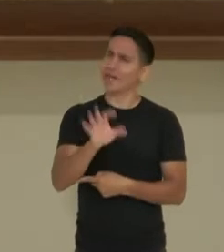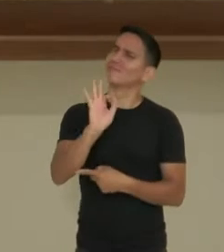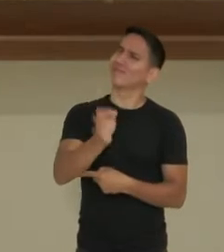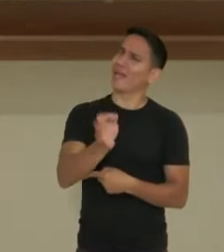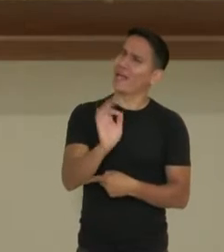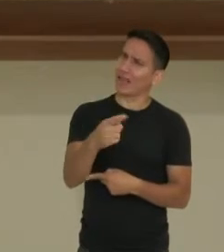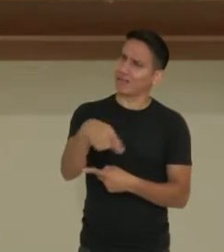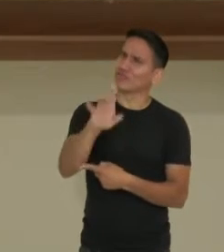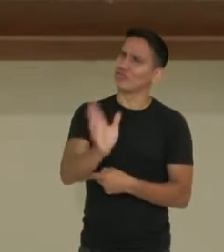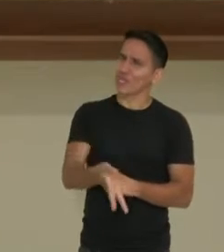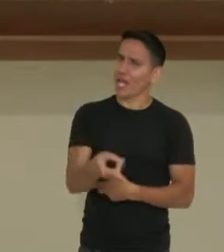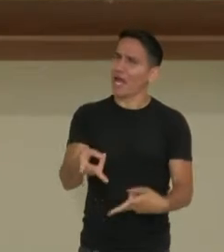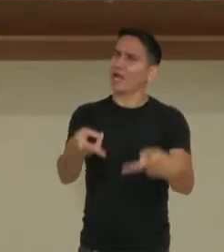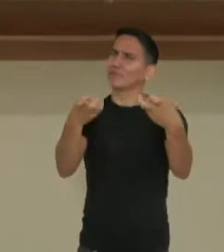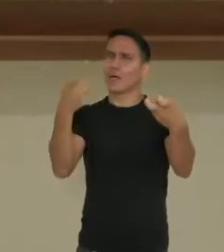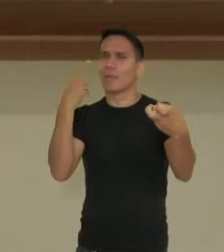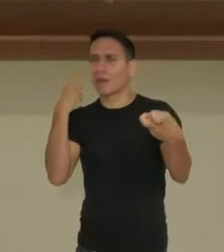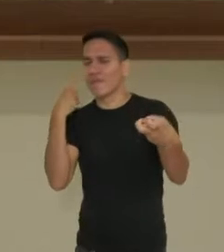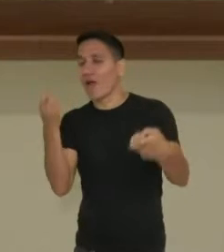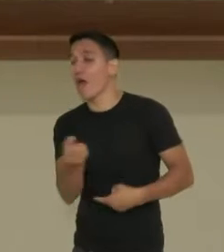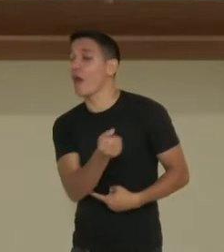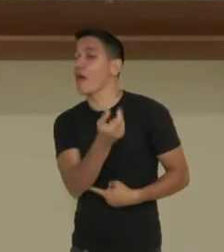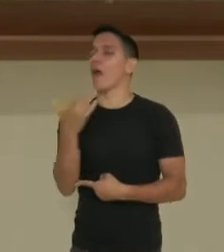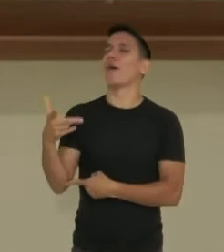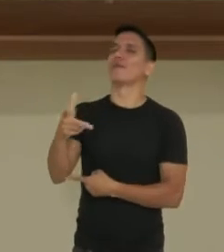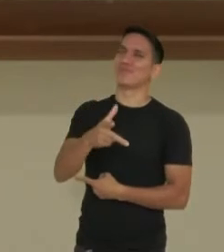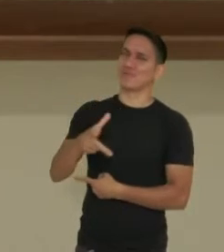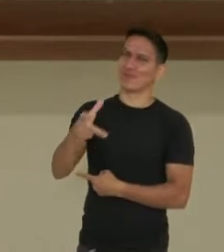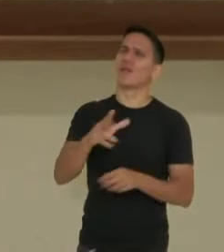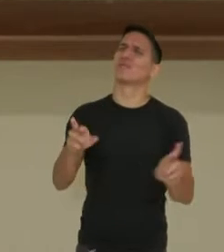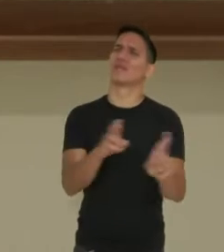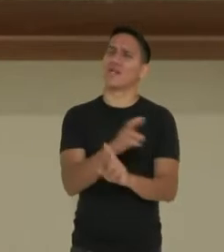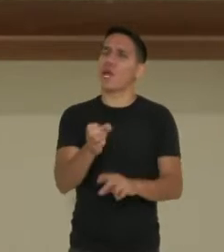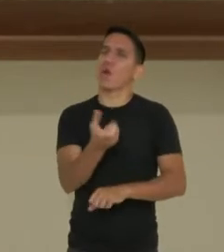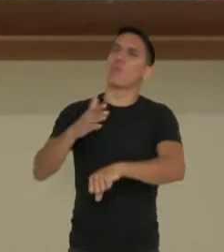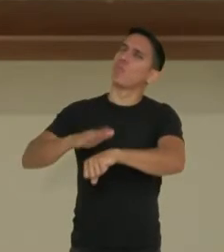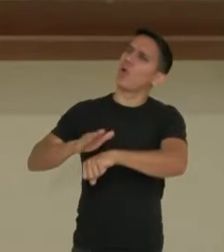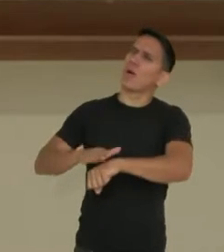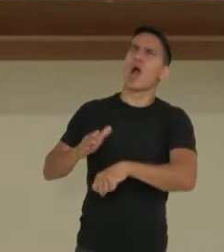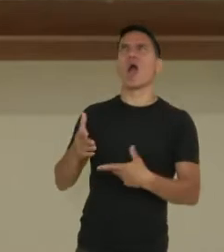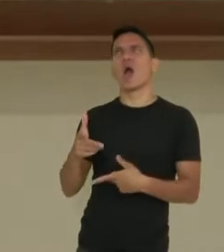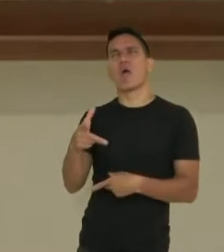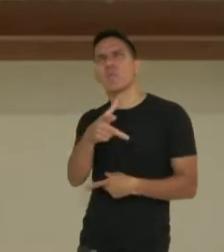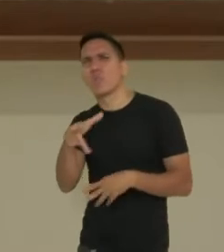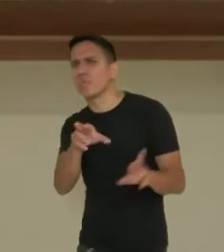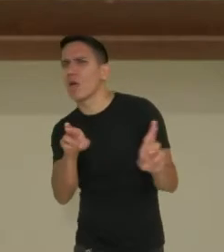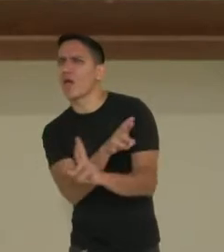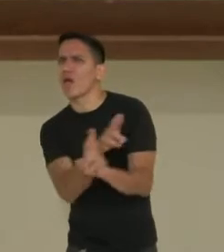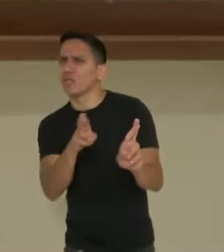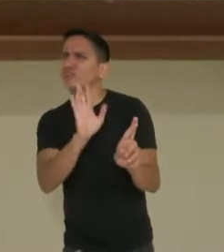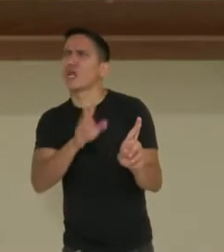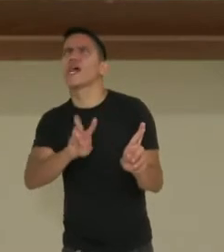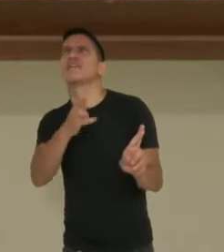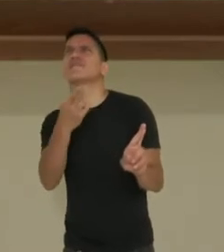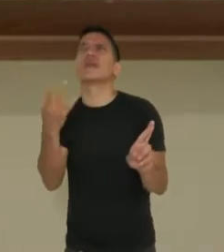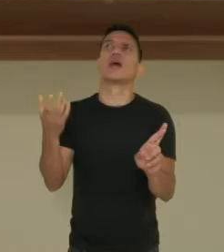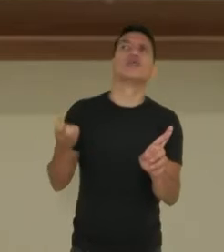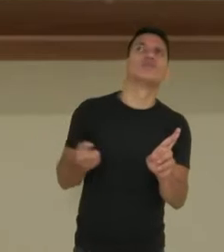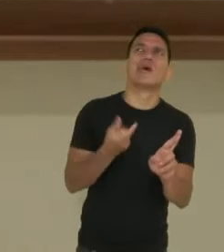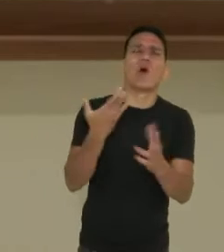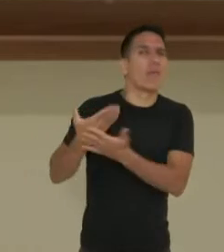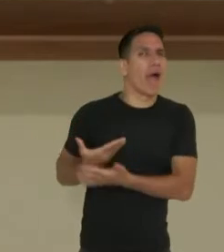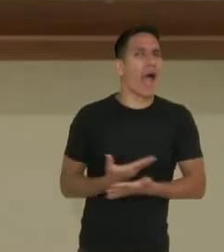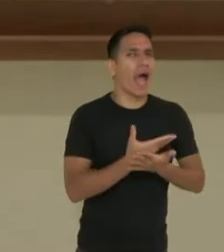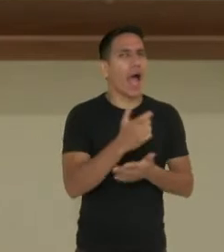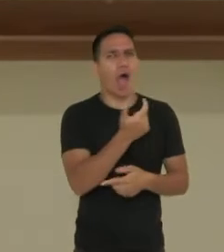que você já ouviu falar de pronome relativo. Em algum momento apareceu pronome relativo. Já vi isso em alguma aula, já vi isso em